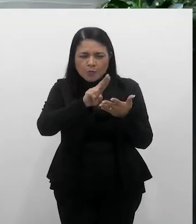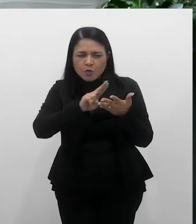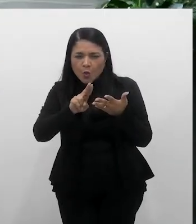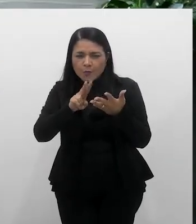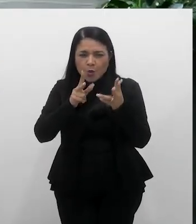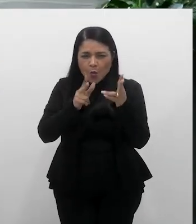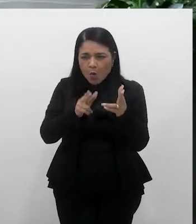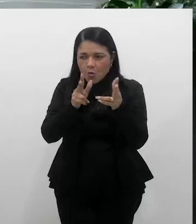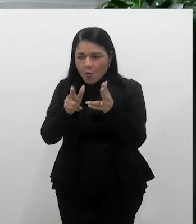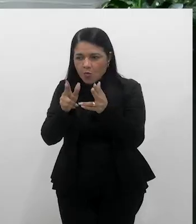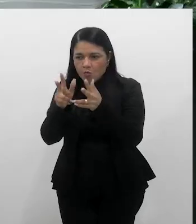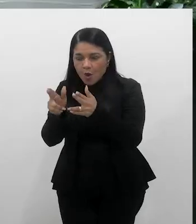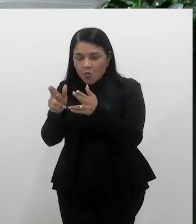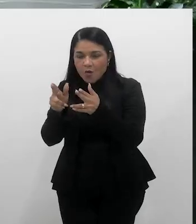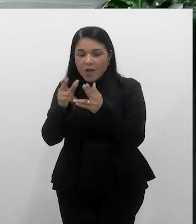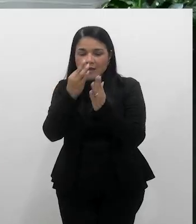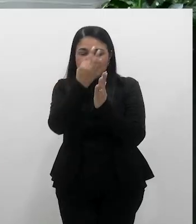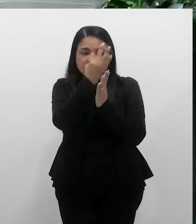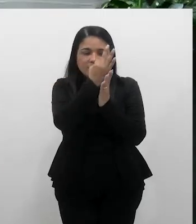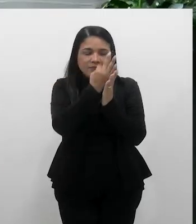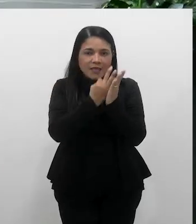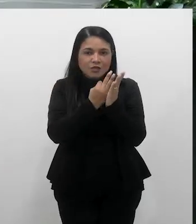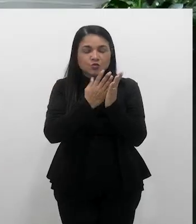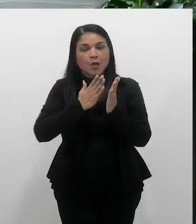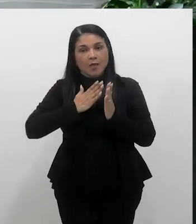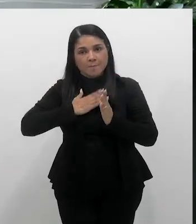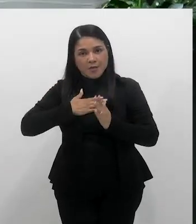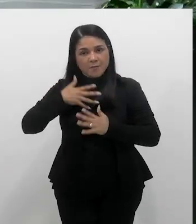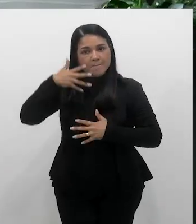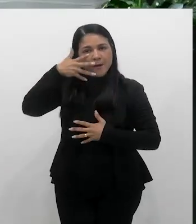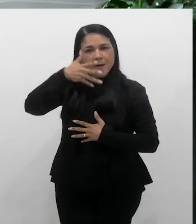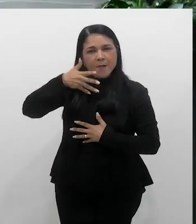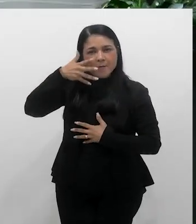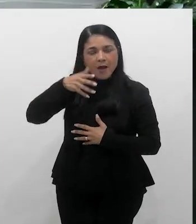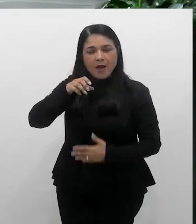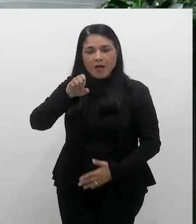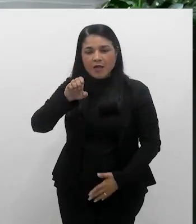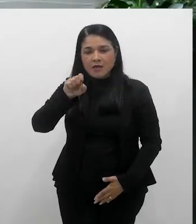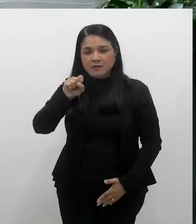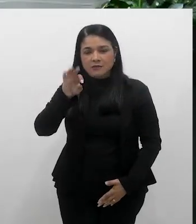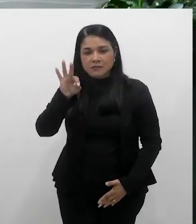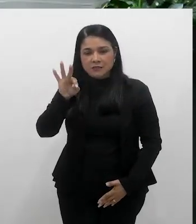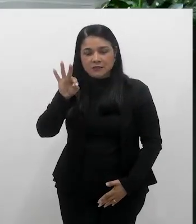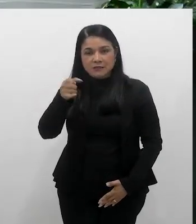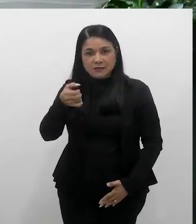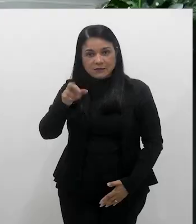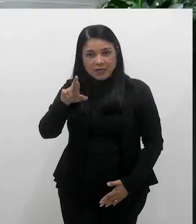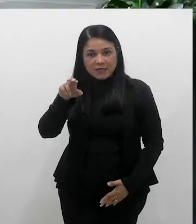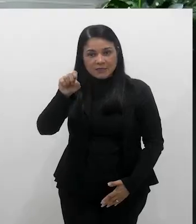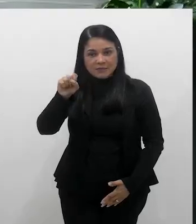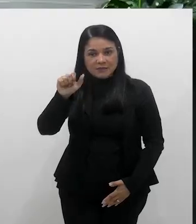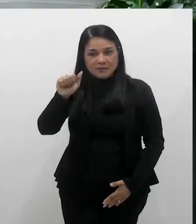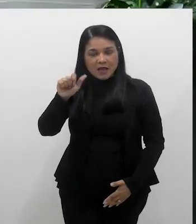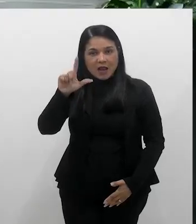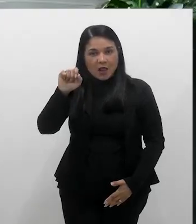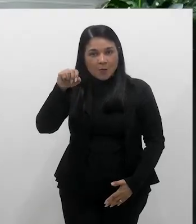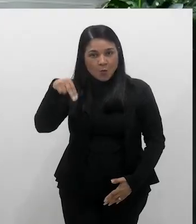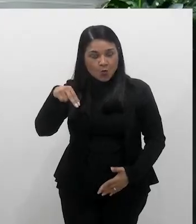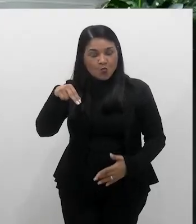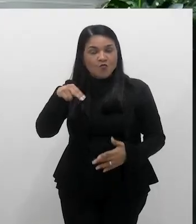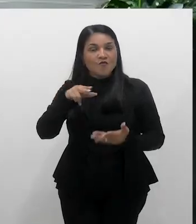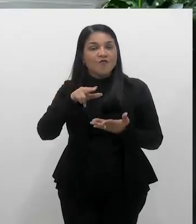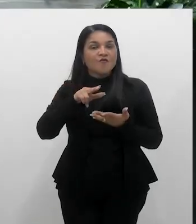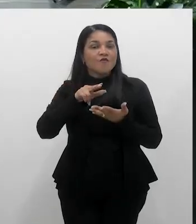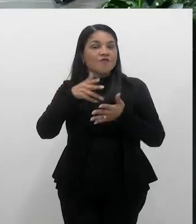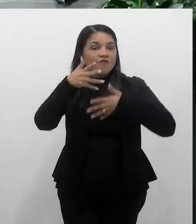dessa entrevista ela foi compondo um texto que ela falava como Esther Salomon. Então era uma Esther Salomon que tinha muitas vozes. Falando